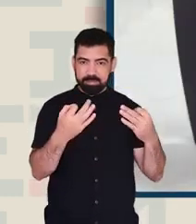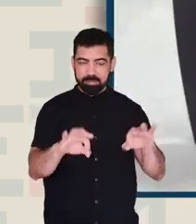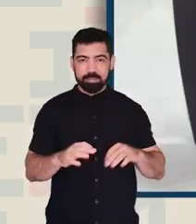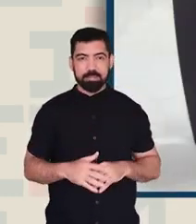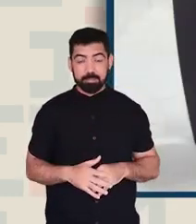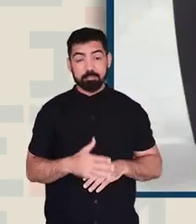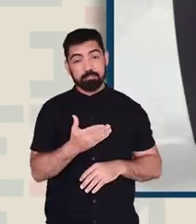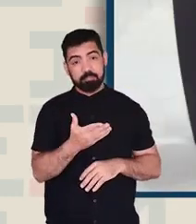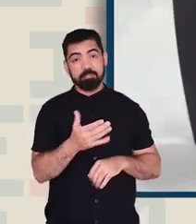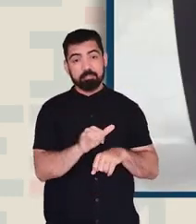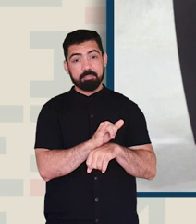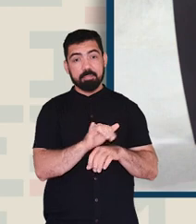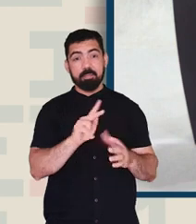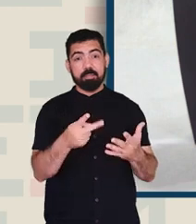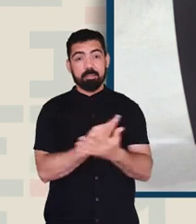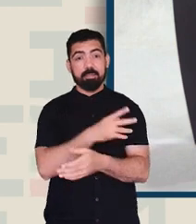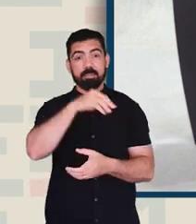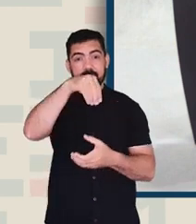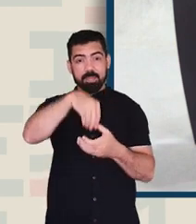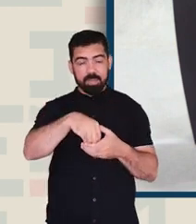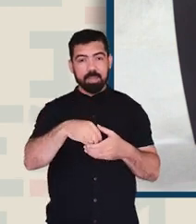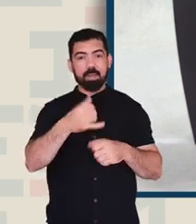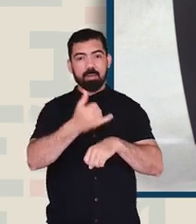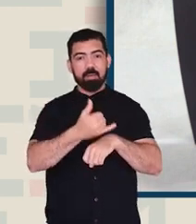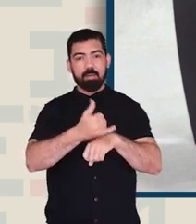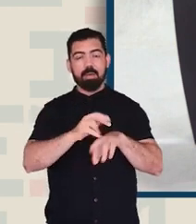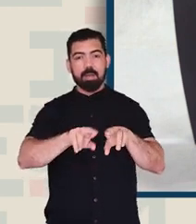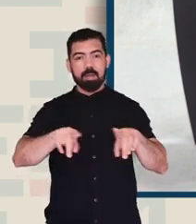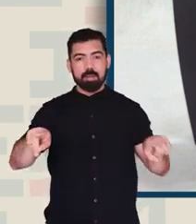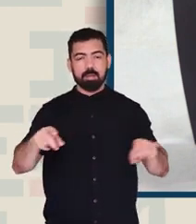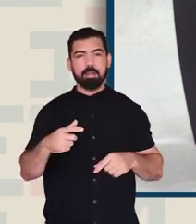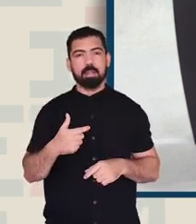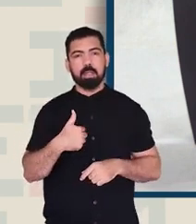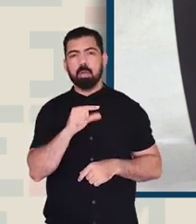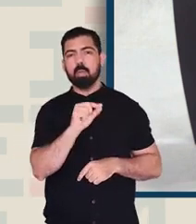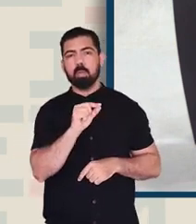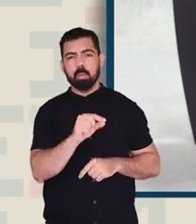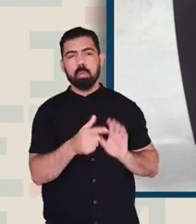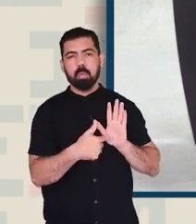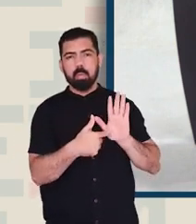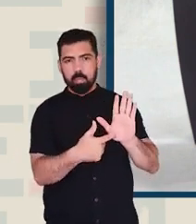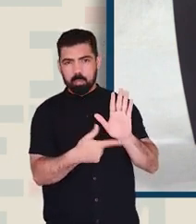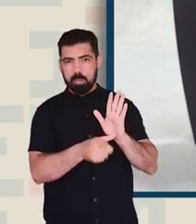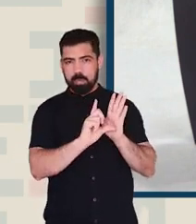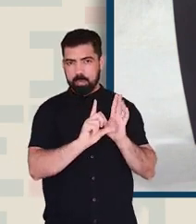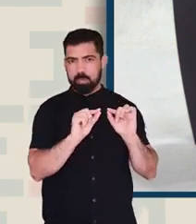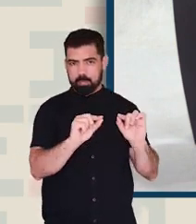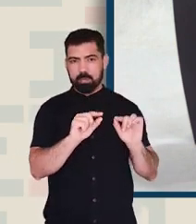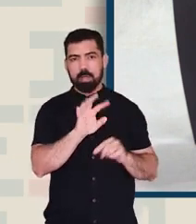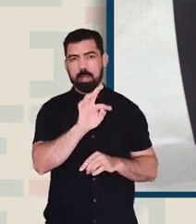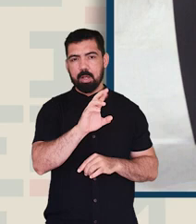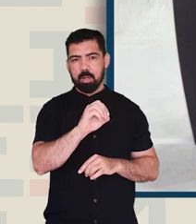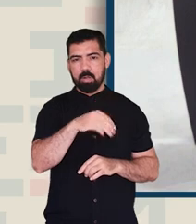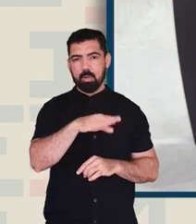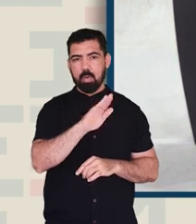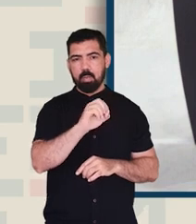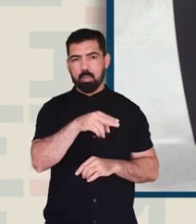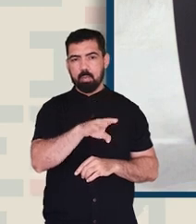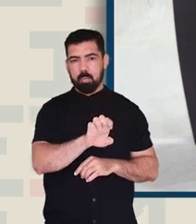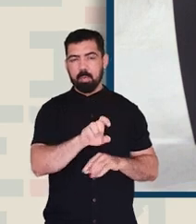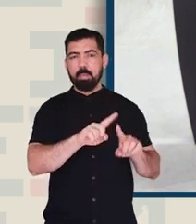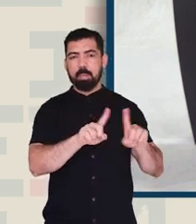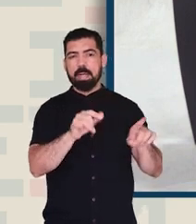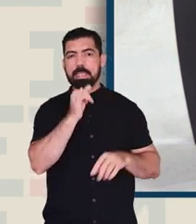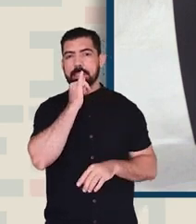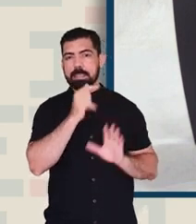Então, a grosso modo é isso que acontece aqui nos instrumentos de rotor. Eu toquei um pouquinho agora há pouco no trombone, mas